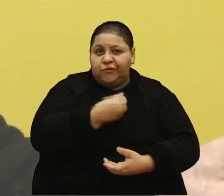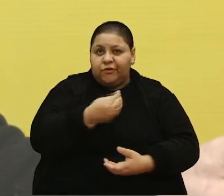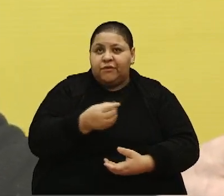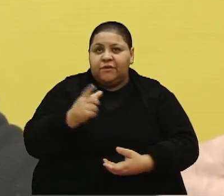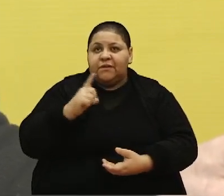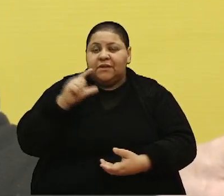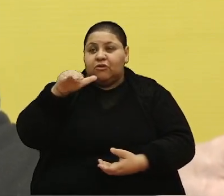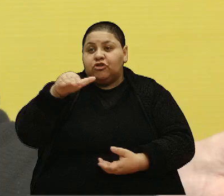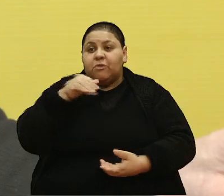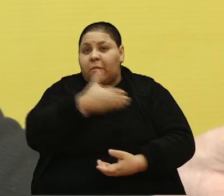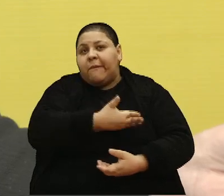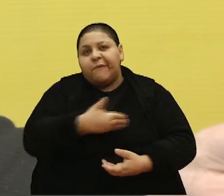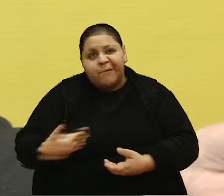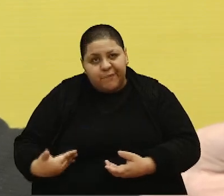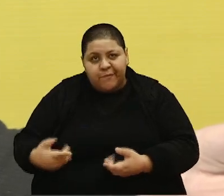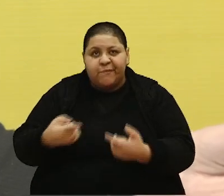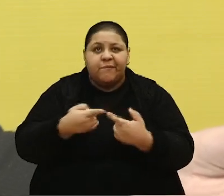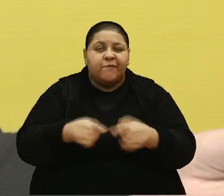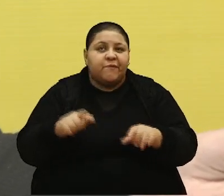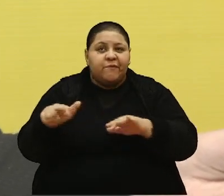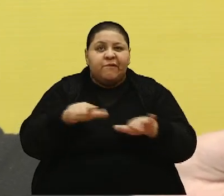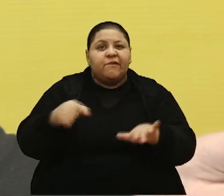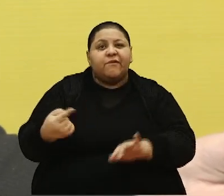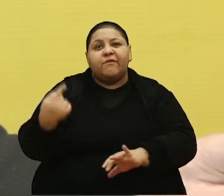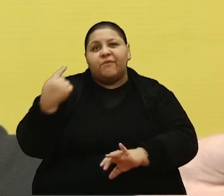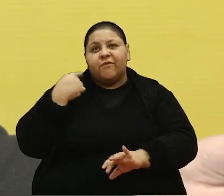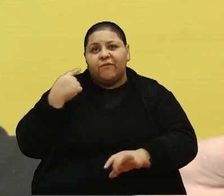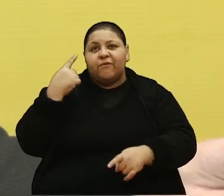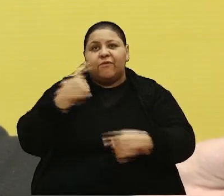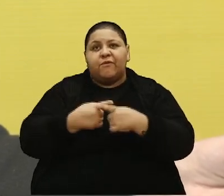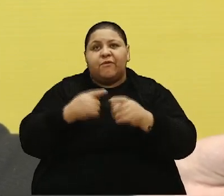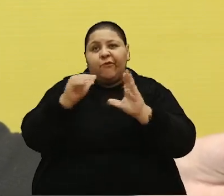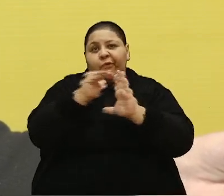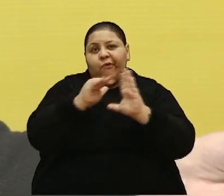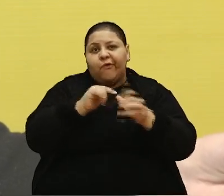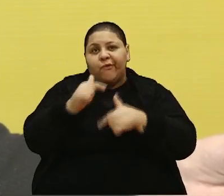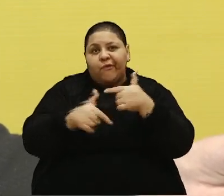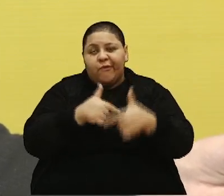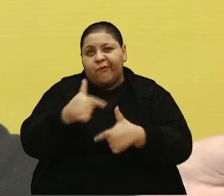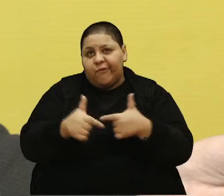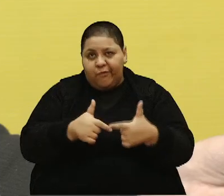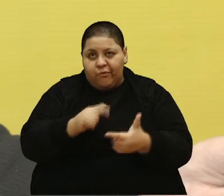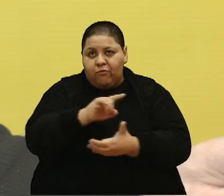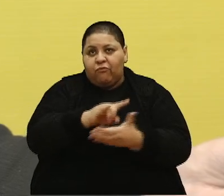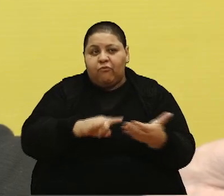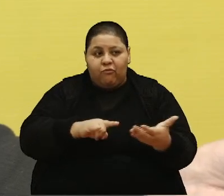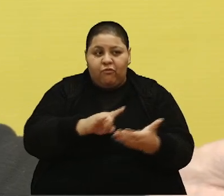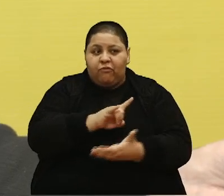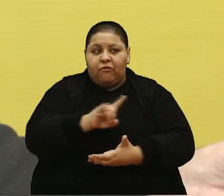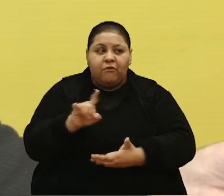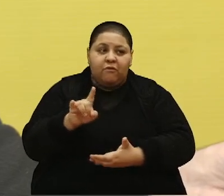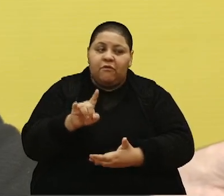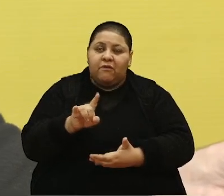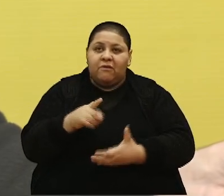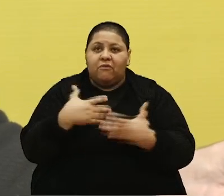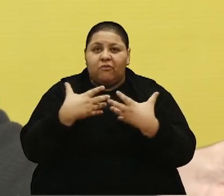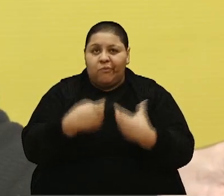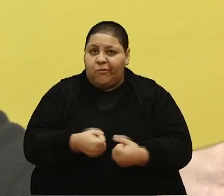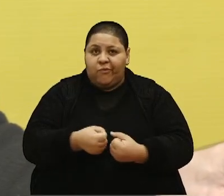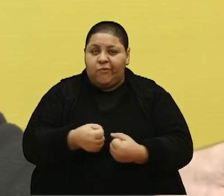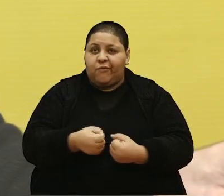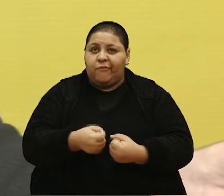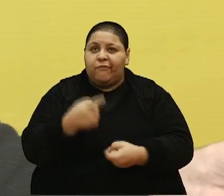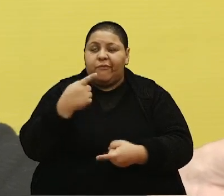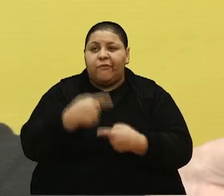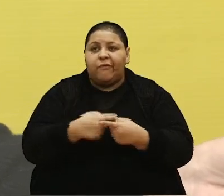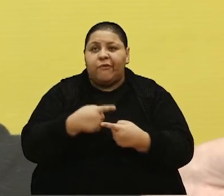chamamento público, mas, na semana passada, em função de um plano de trabalho, uma minuta, que não foi aceita, porque